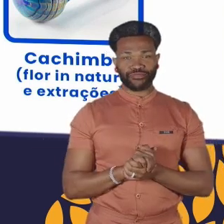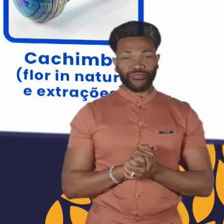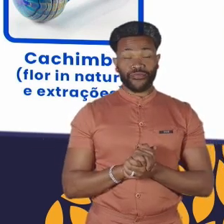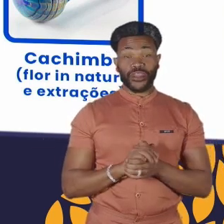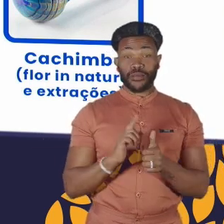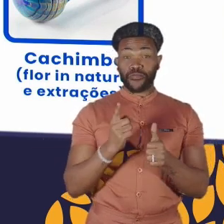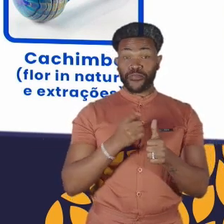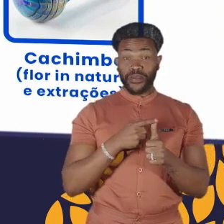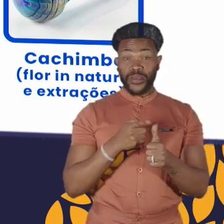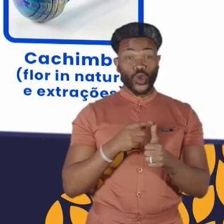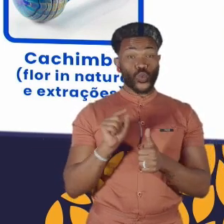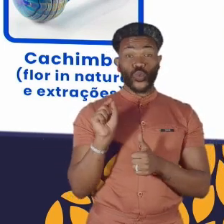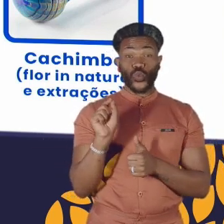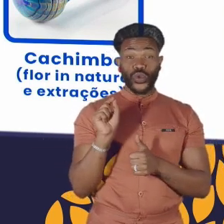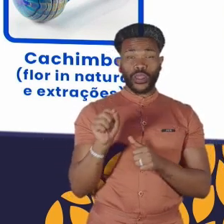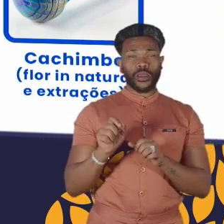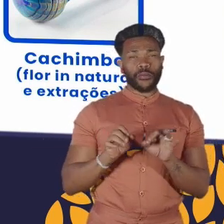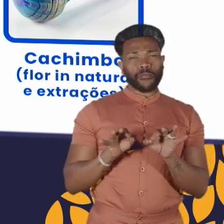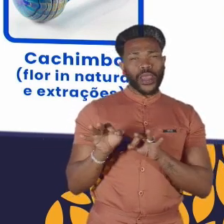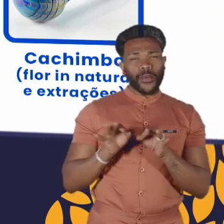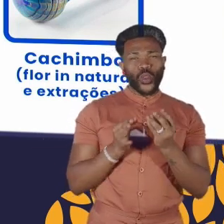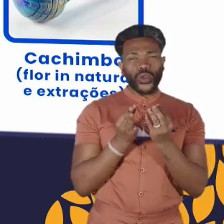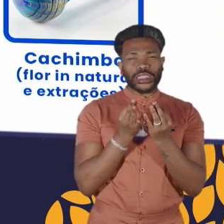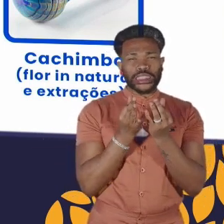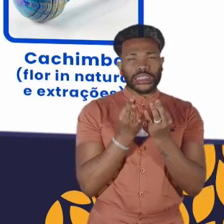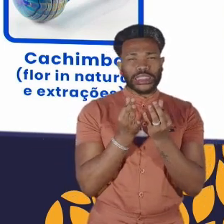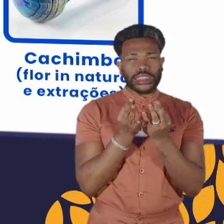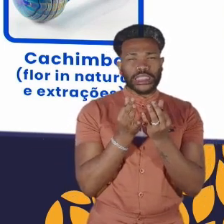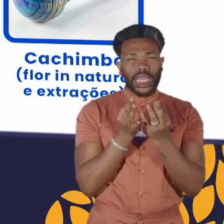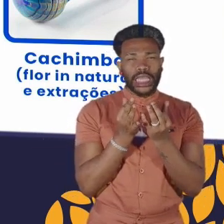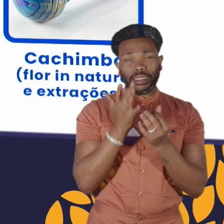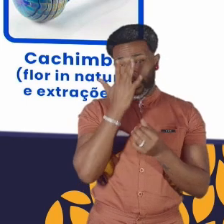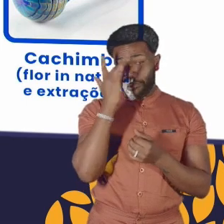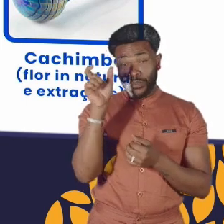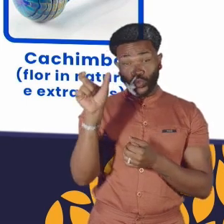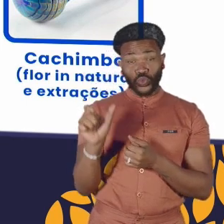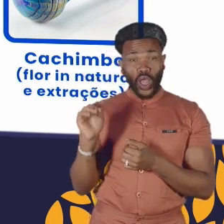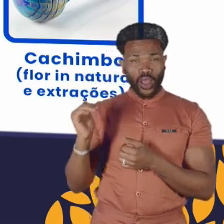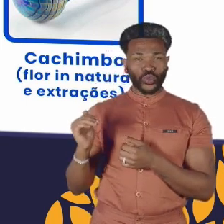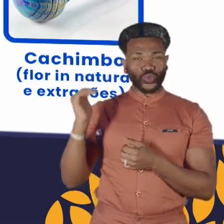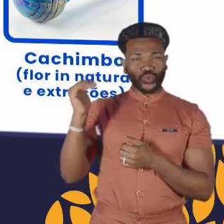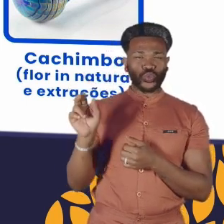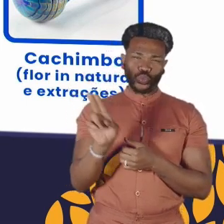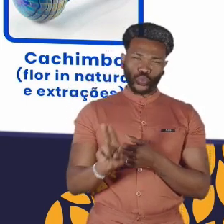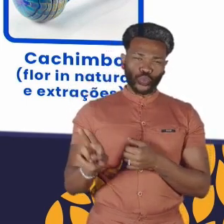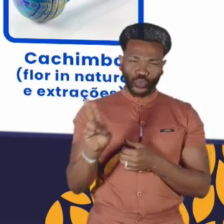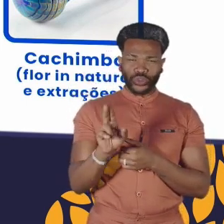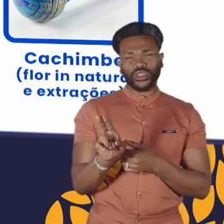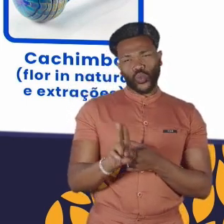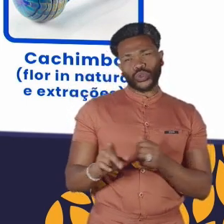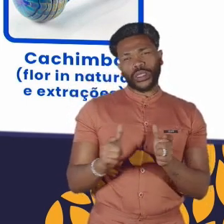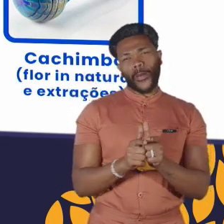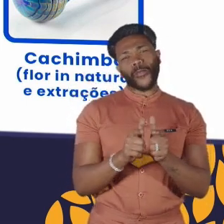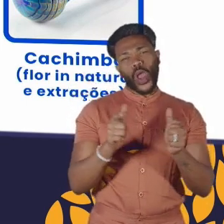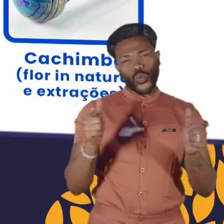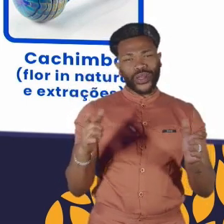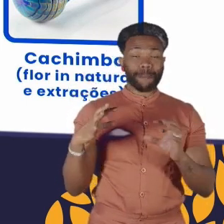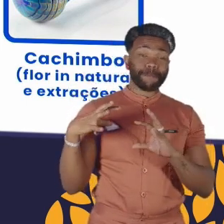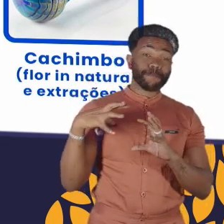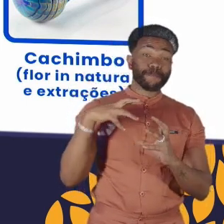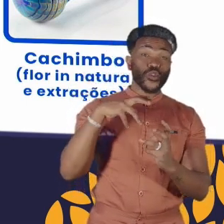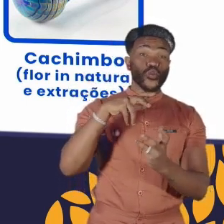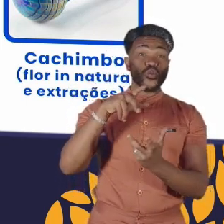O primeiro deles, né, o preparado na seda, de uso aí adulto, a forma mais consumida na cannabis no